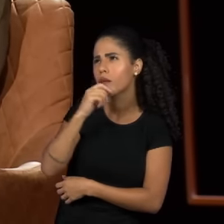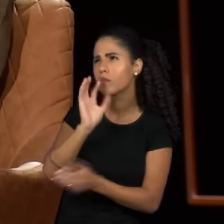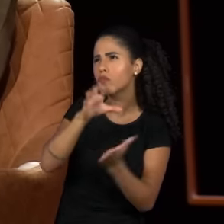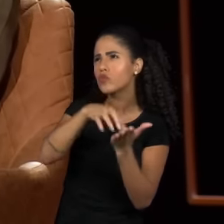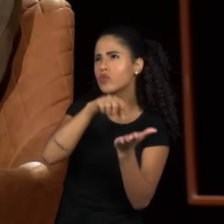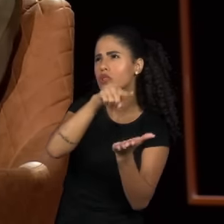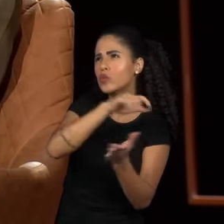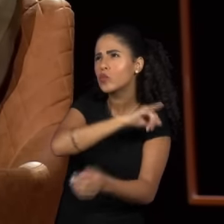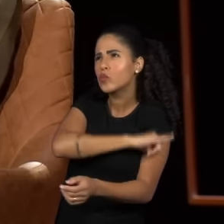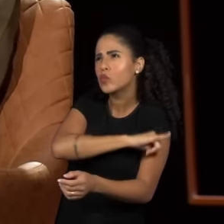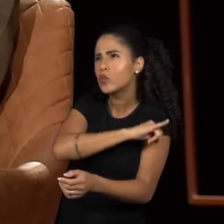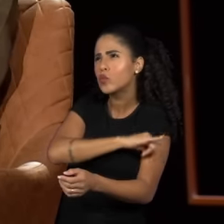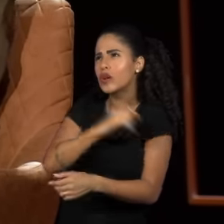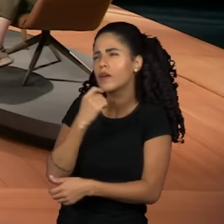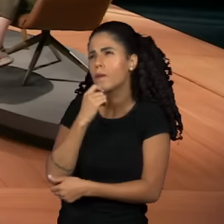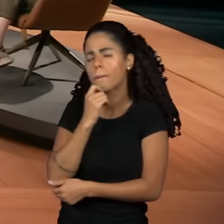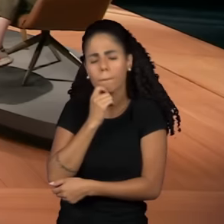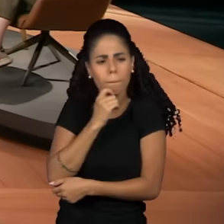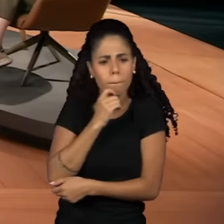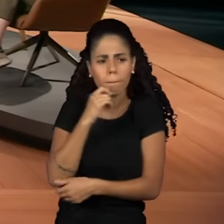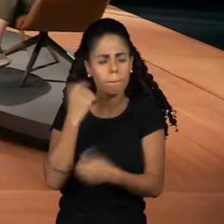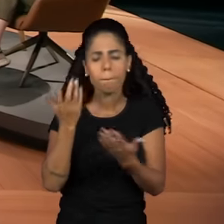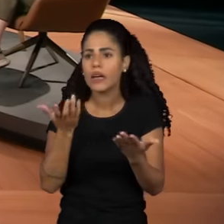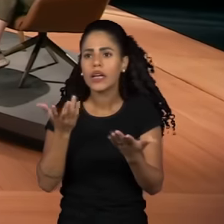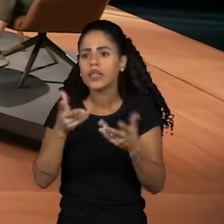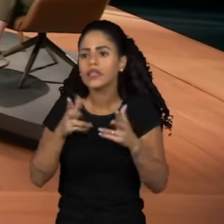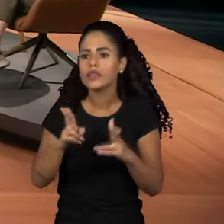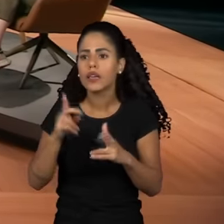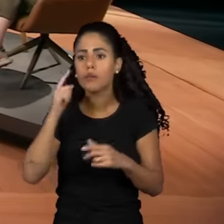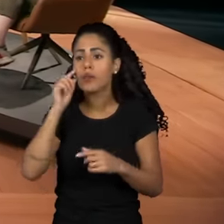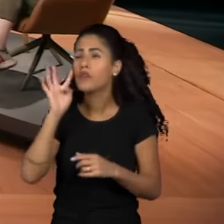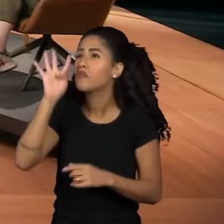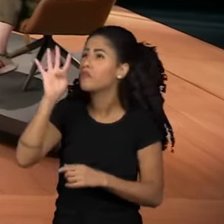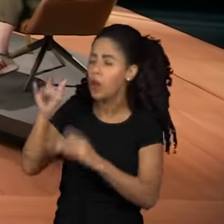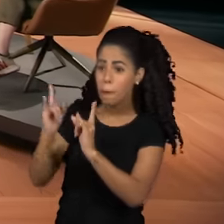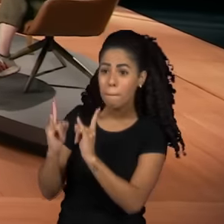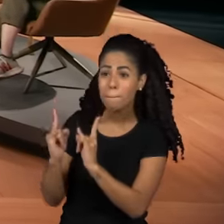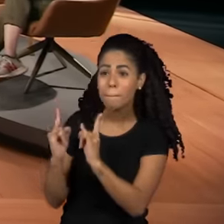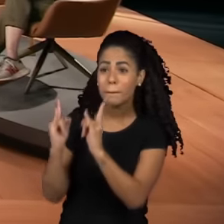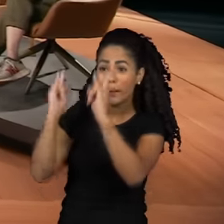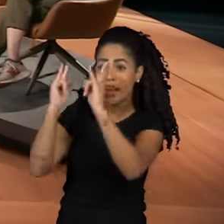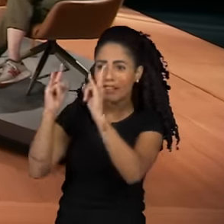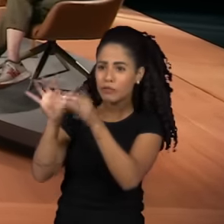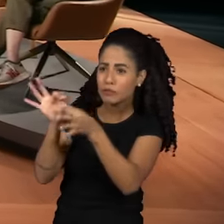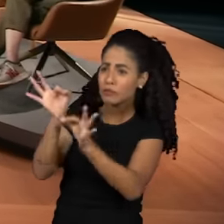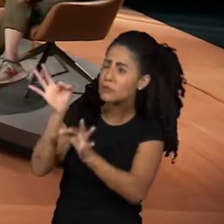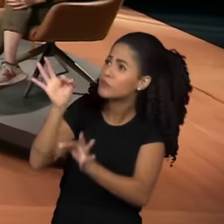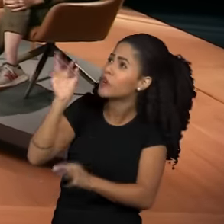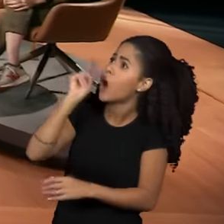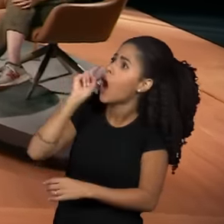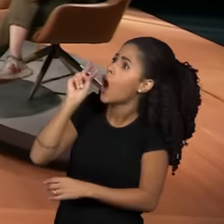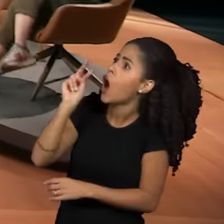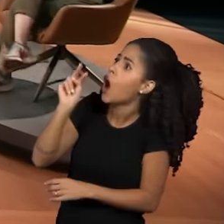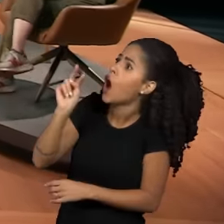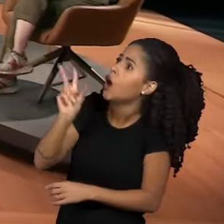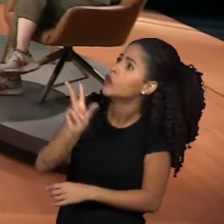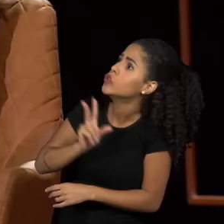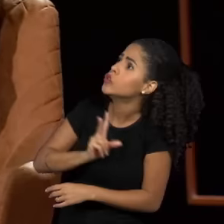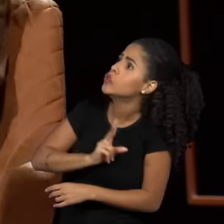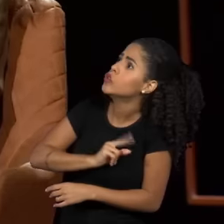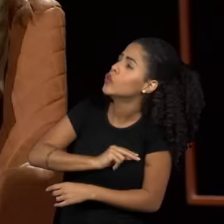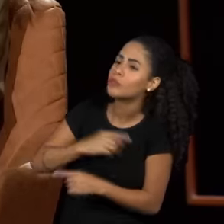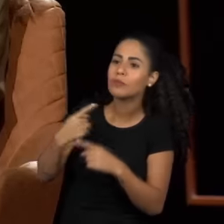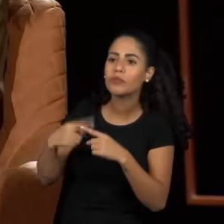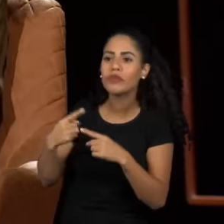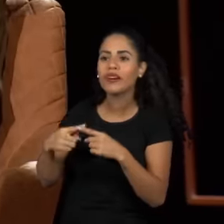Janeiro e eu ficava olhando para cima, porque eu nunca tinha visto prédios tão altos. Eu era uma caipira. E eu olhava